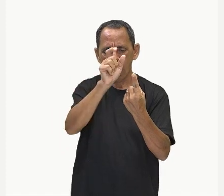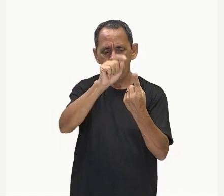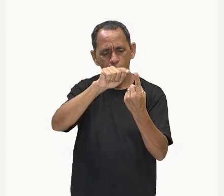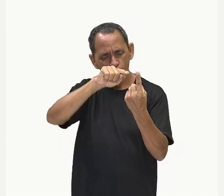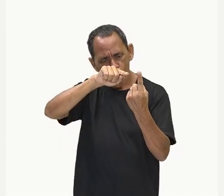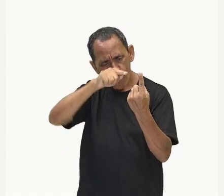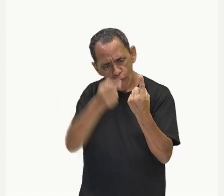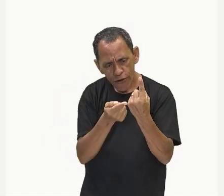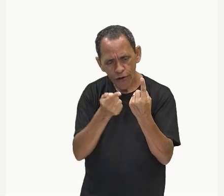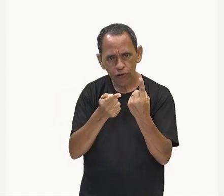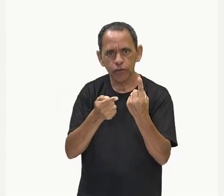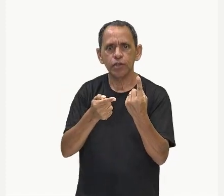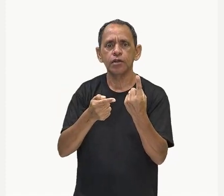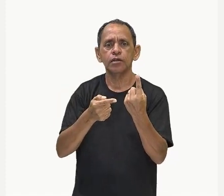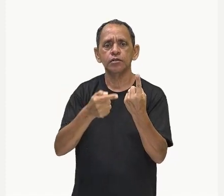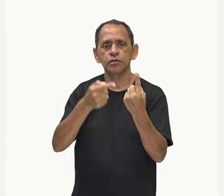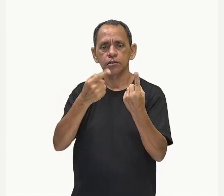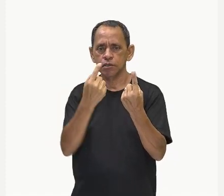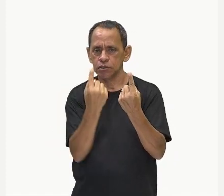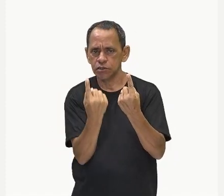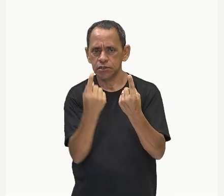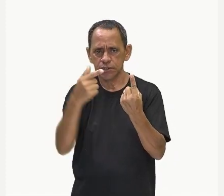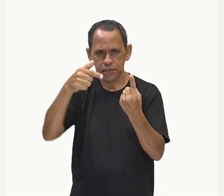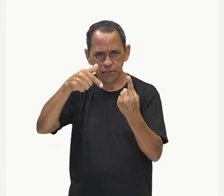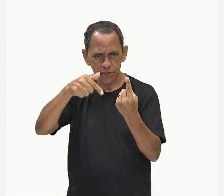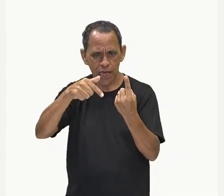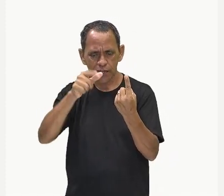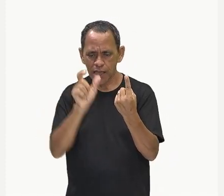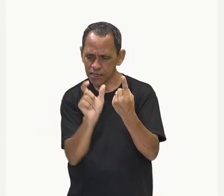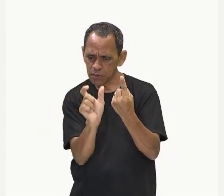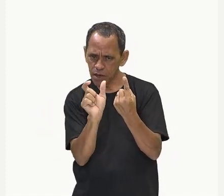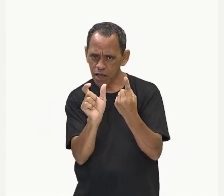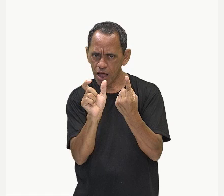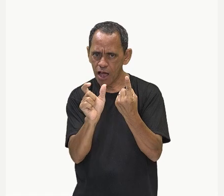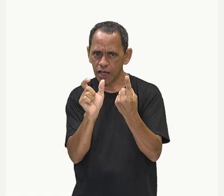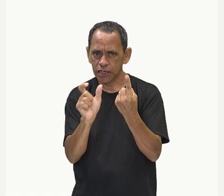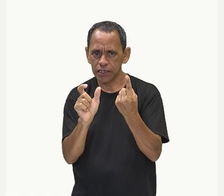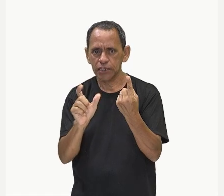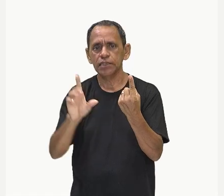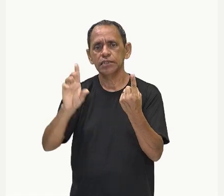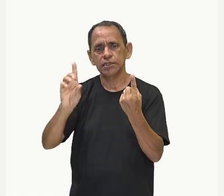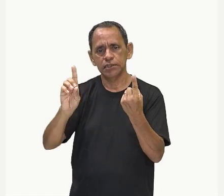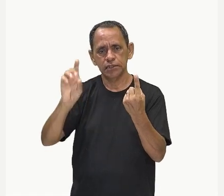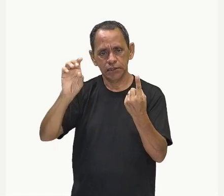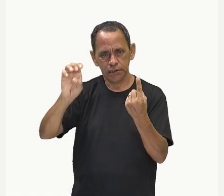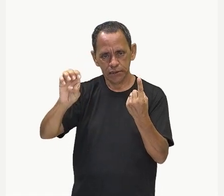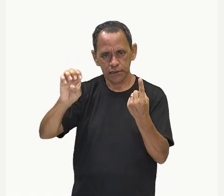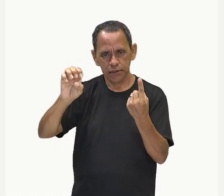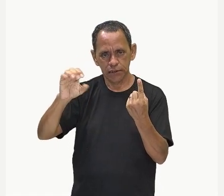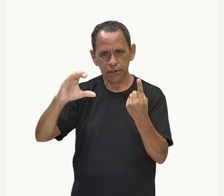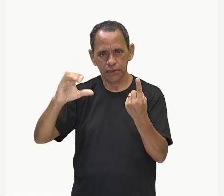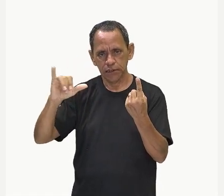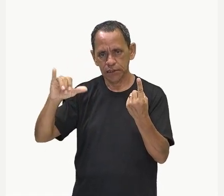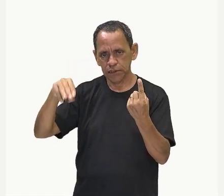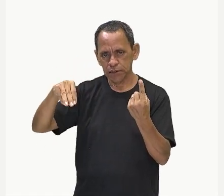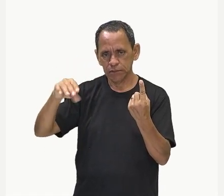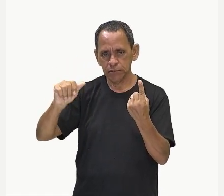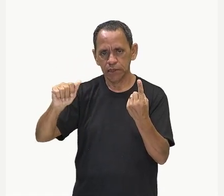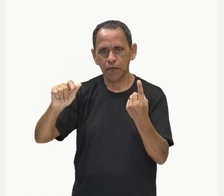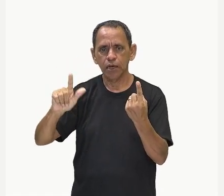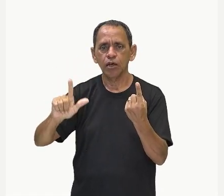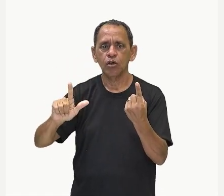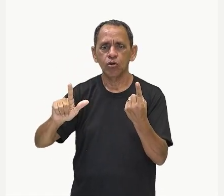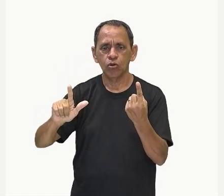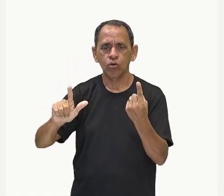da vírgula, ok? Essa minha parte inteira, ela serve para me dizer o quanto da quantidade eu tenho